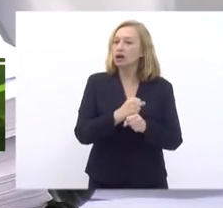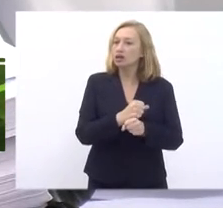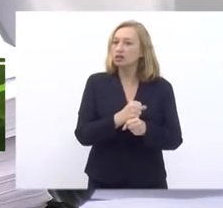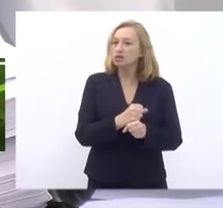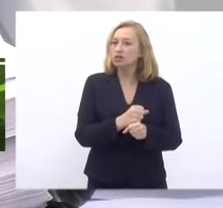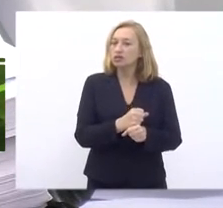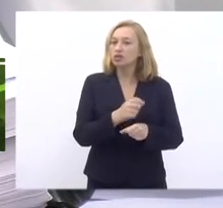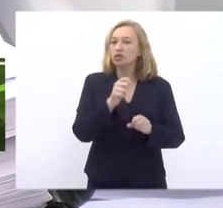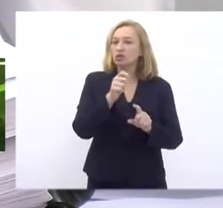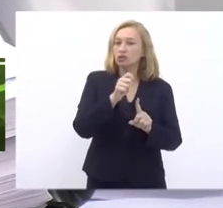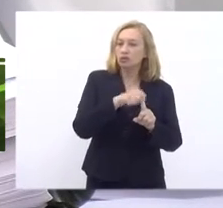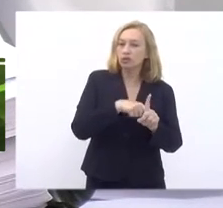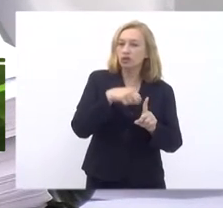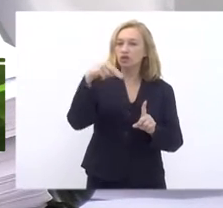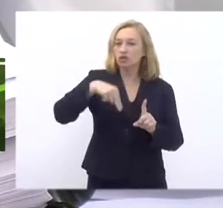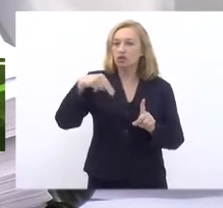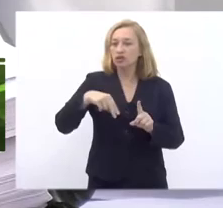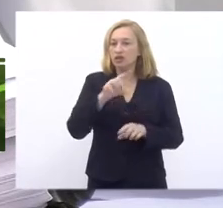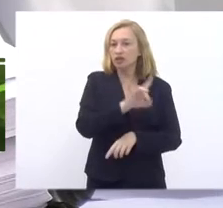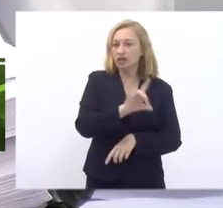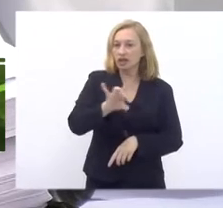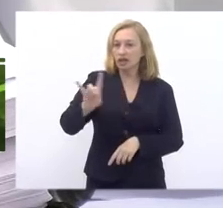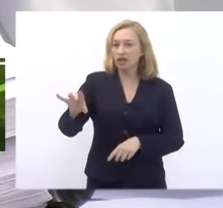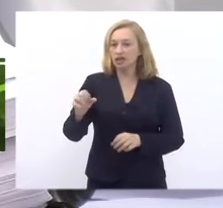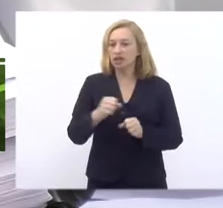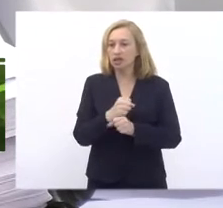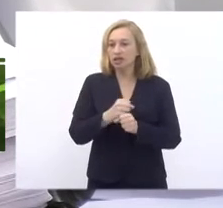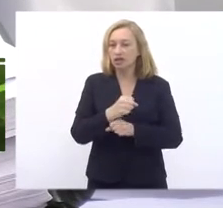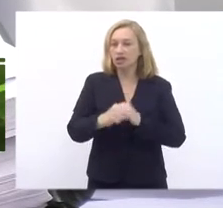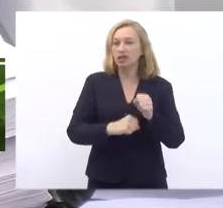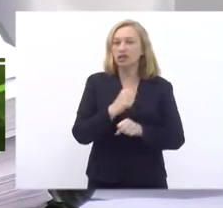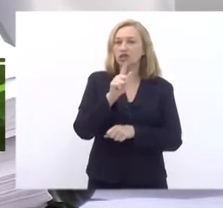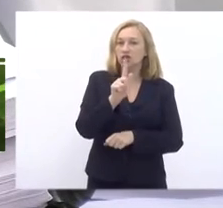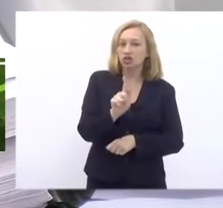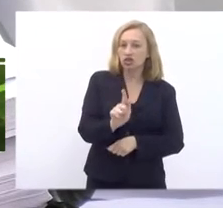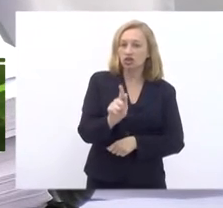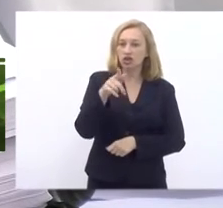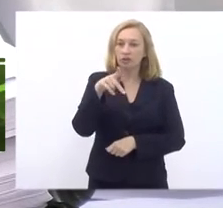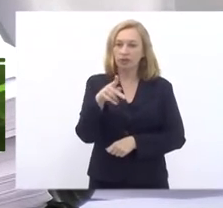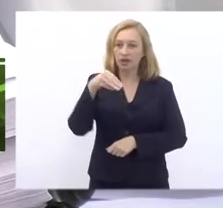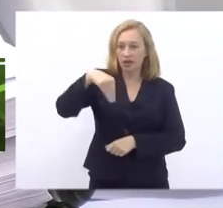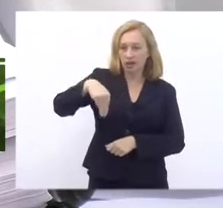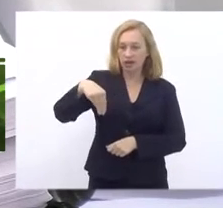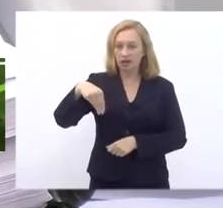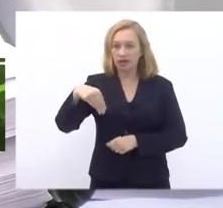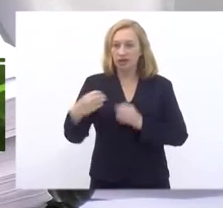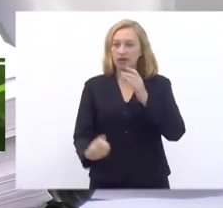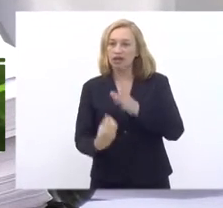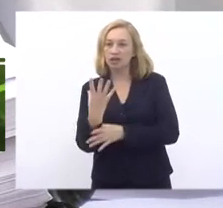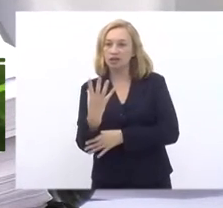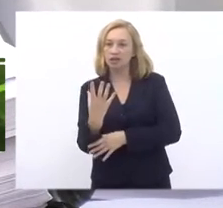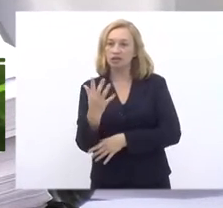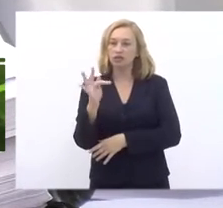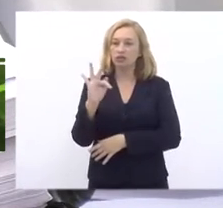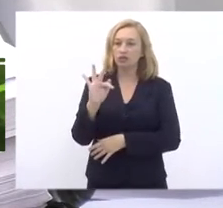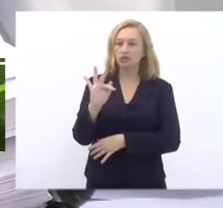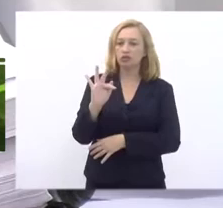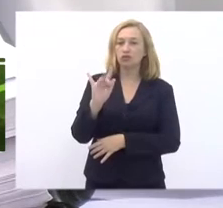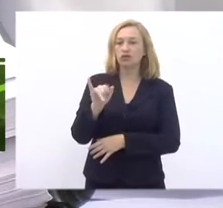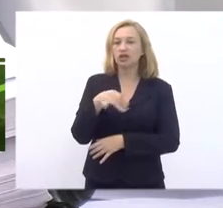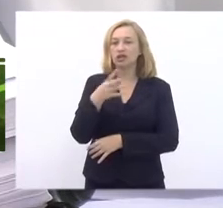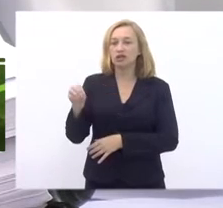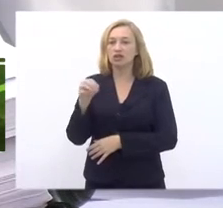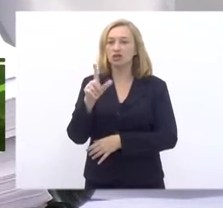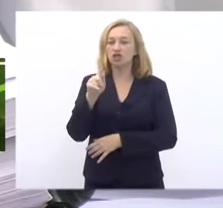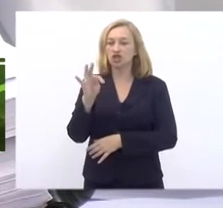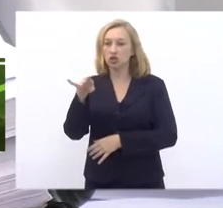no mês de novembro de cada ano, com base na variação de IGPM, publicada pela Fundação Getúlio Vargas, ocorrido no período de 12